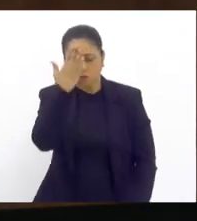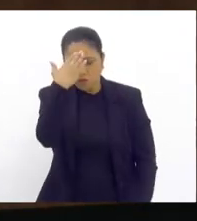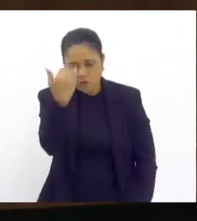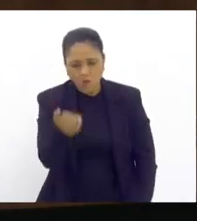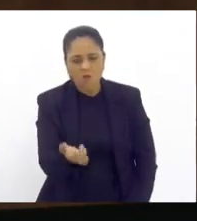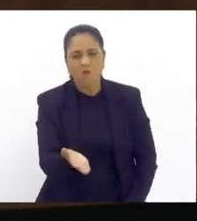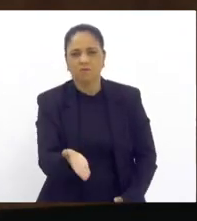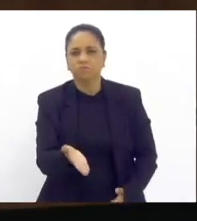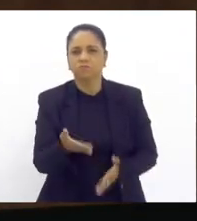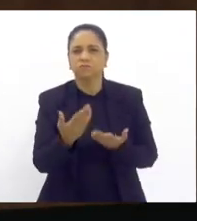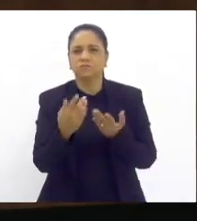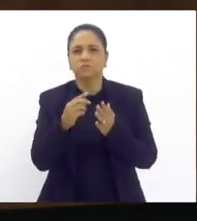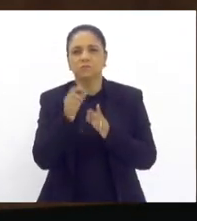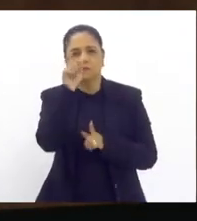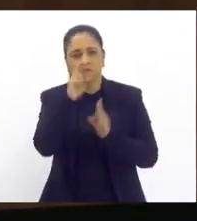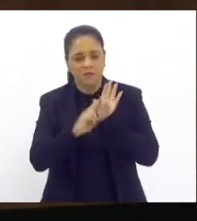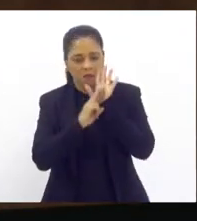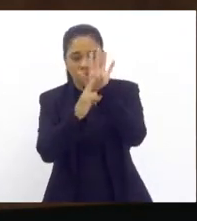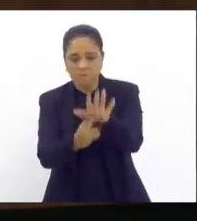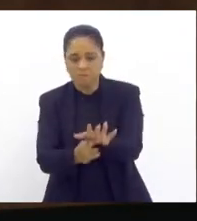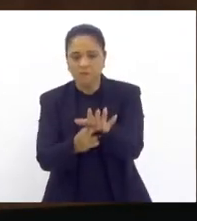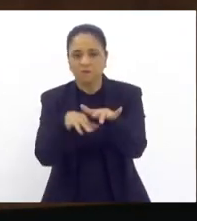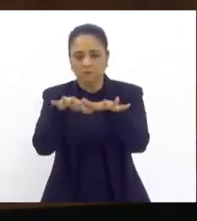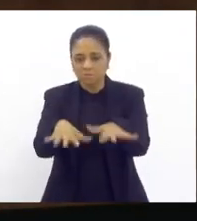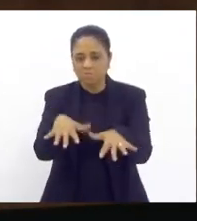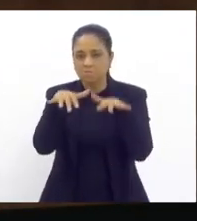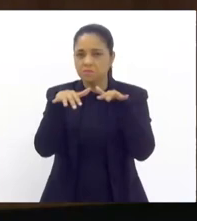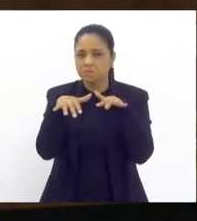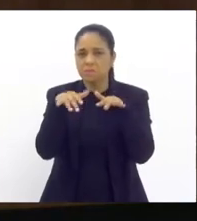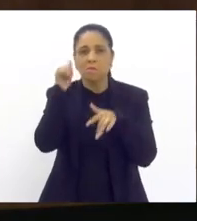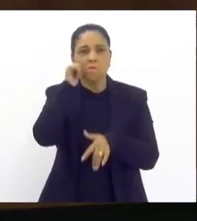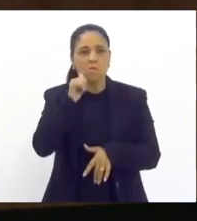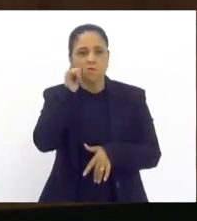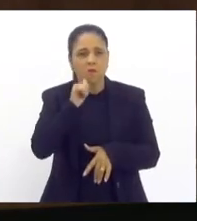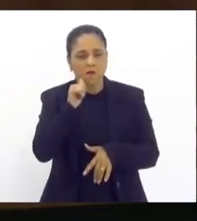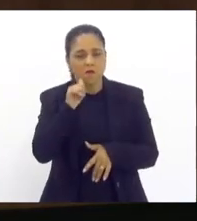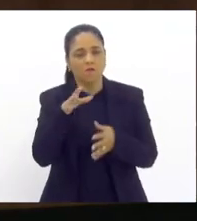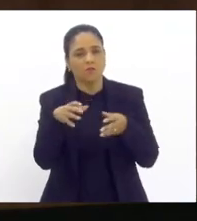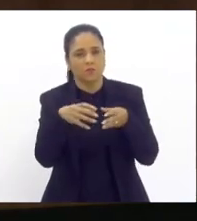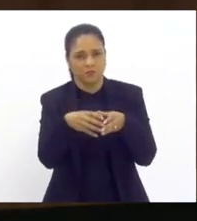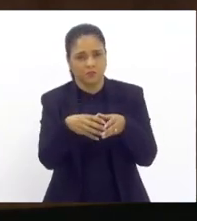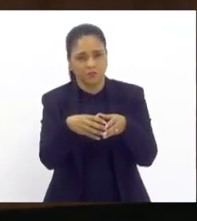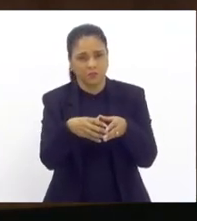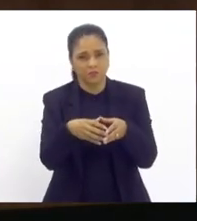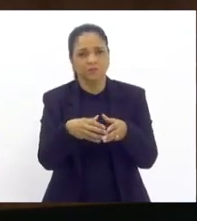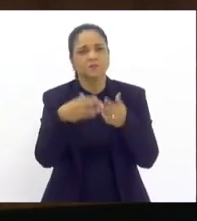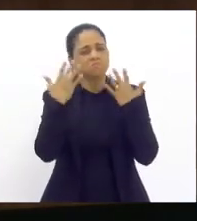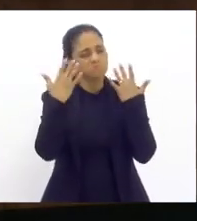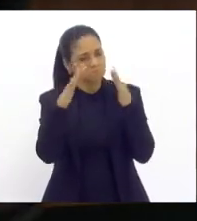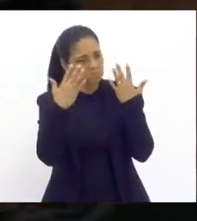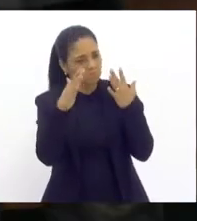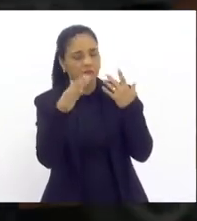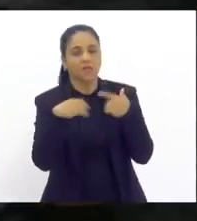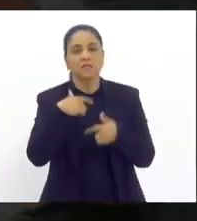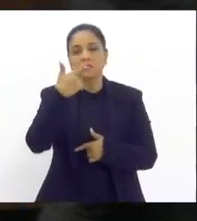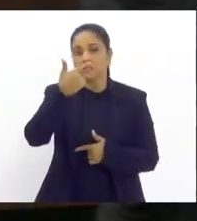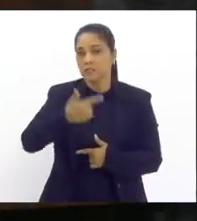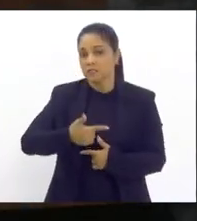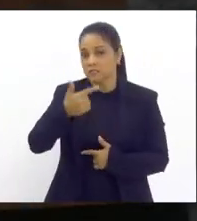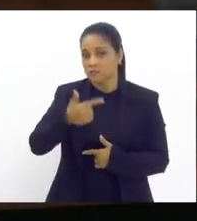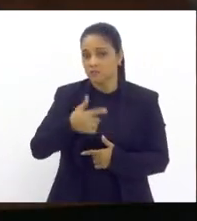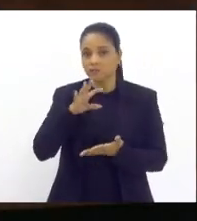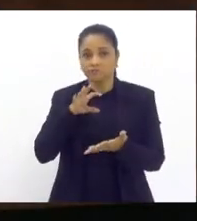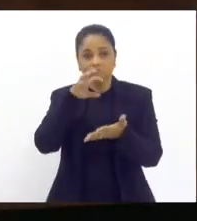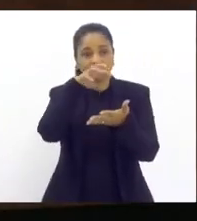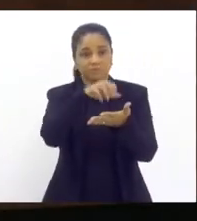representa neste parlamento as mulheres. Então, meus parabéns. Em segundo lugar, eu gostaria de registrar